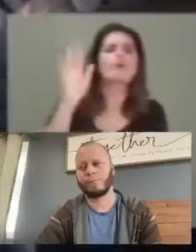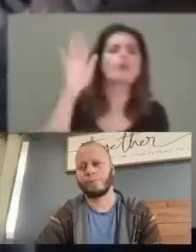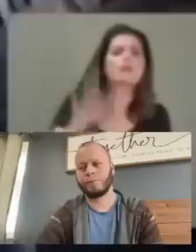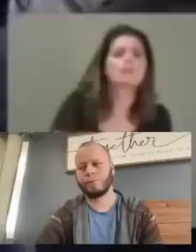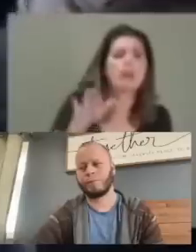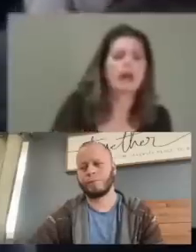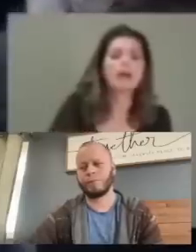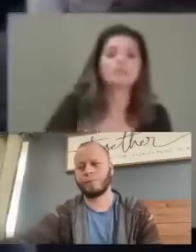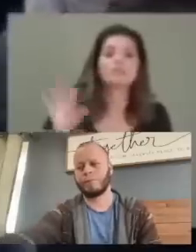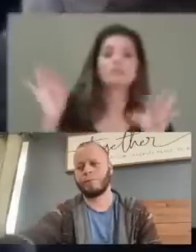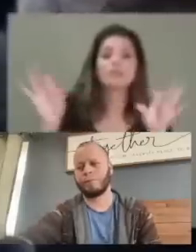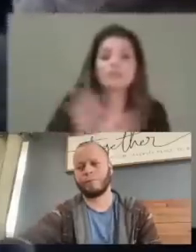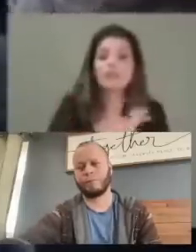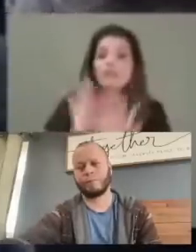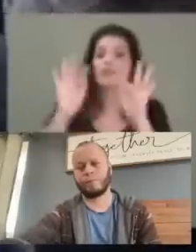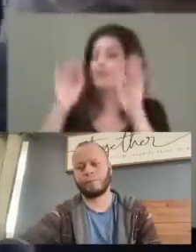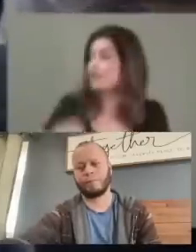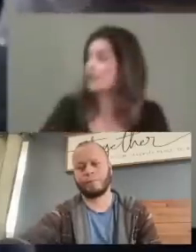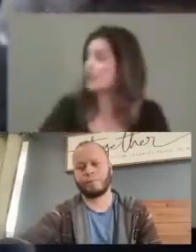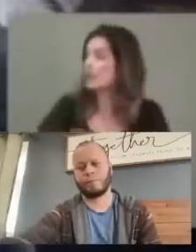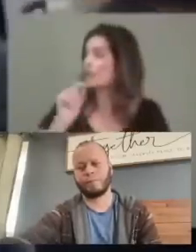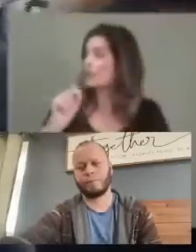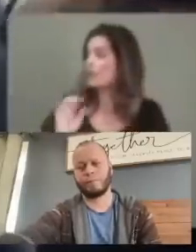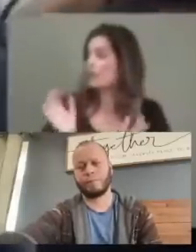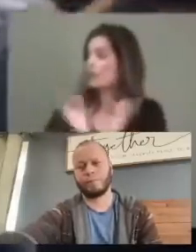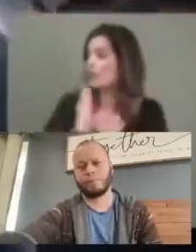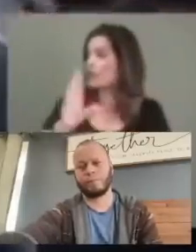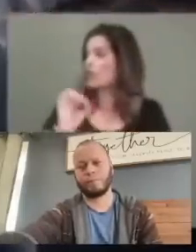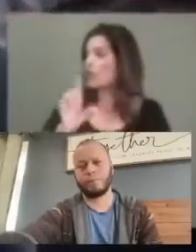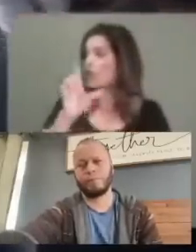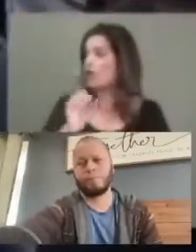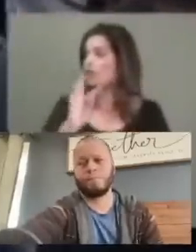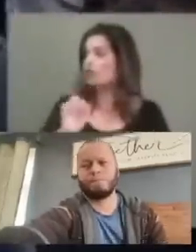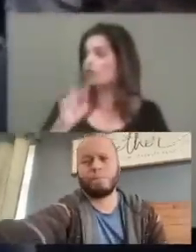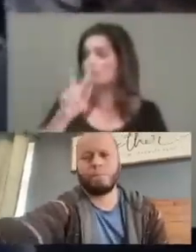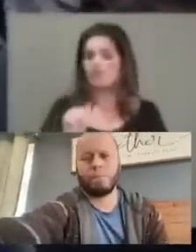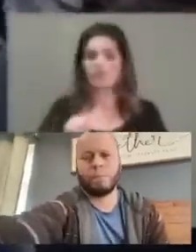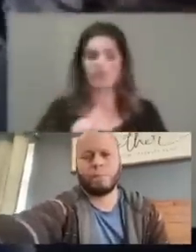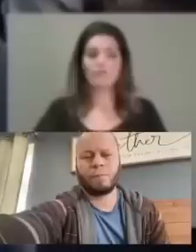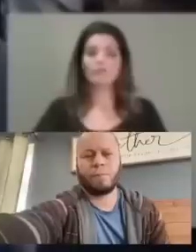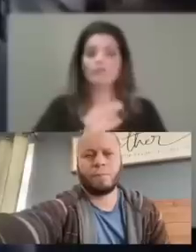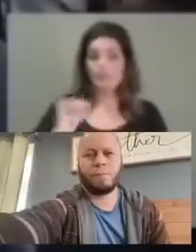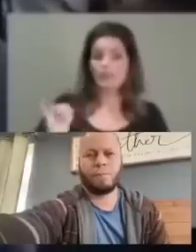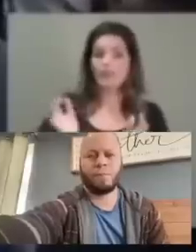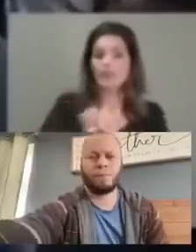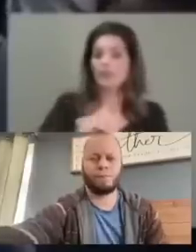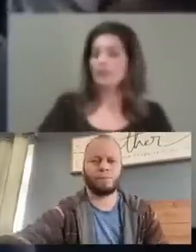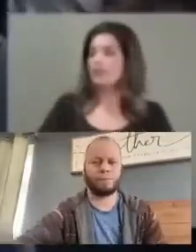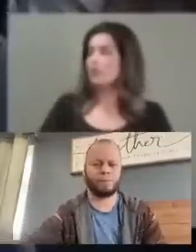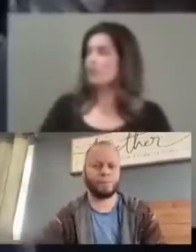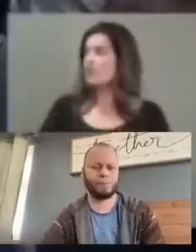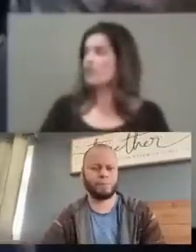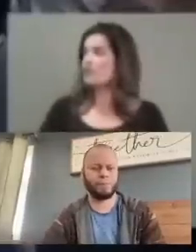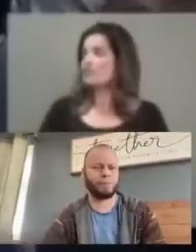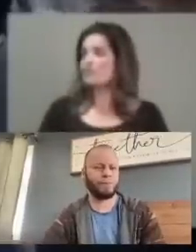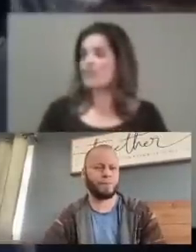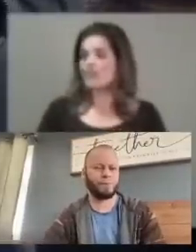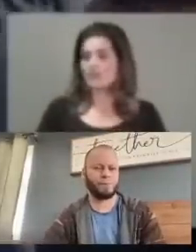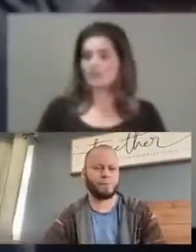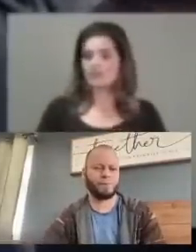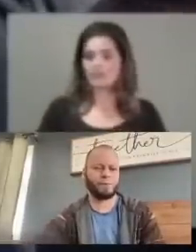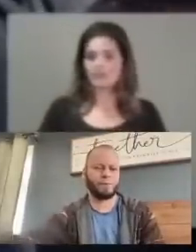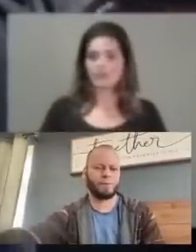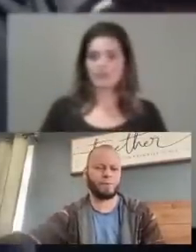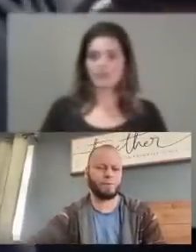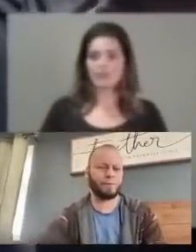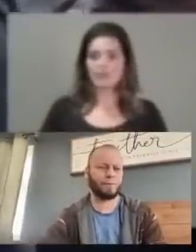tudo acabou ele faz uma coletiva para ler um documento que já estava pronto tendo uma aeronave à disposição dele para estar